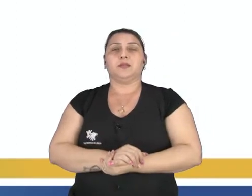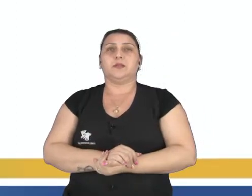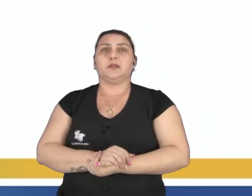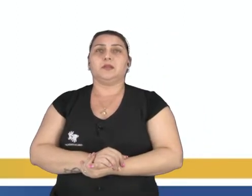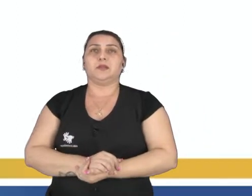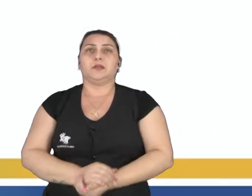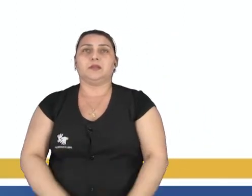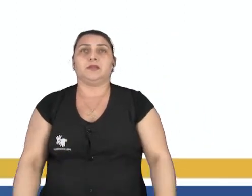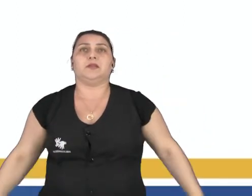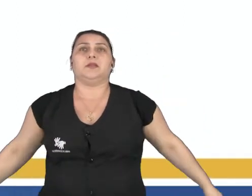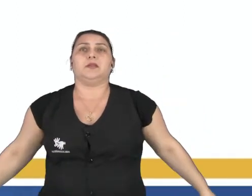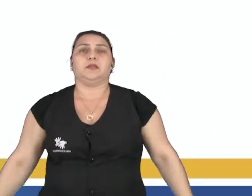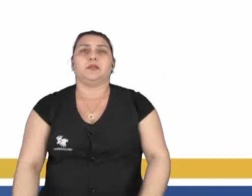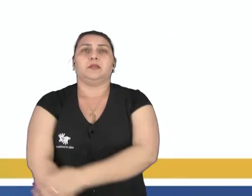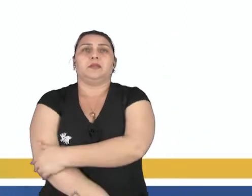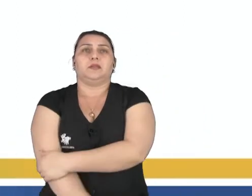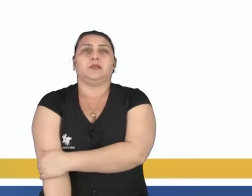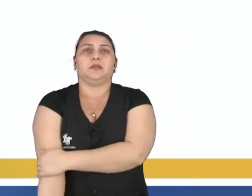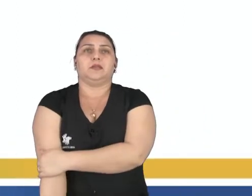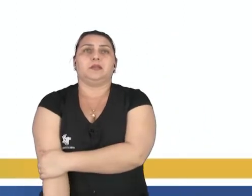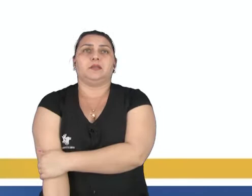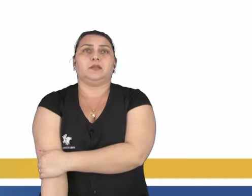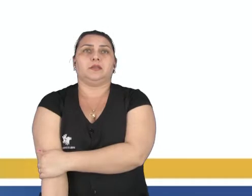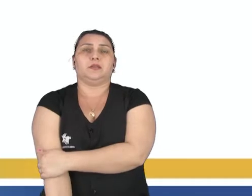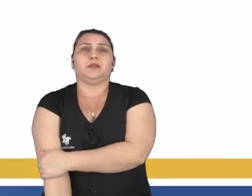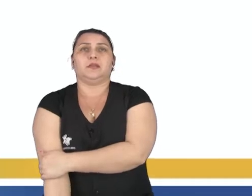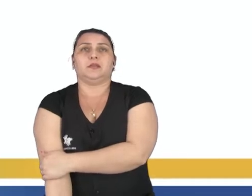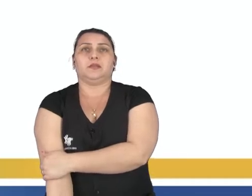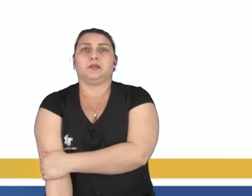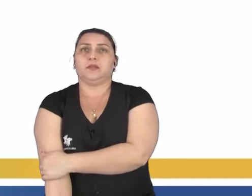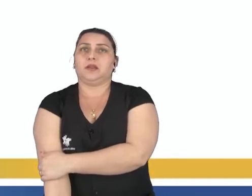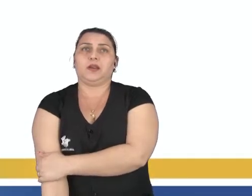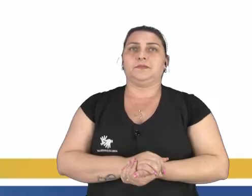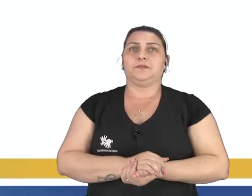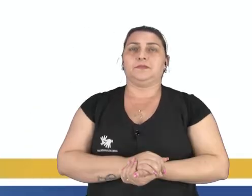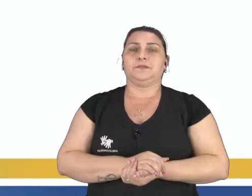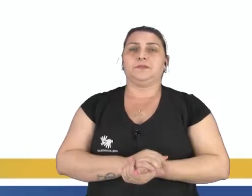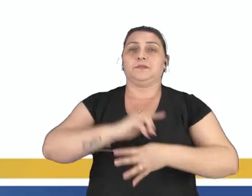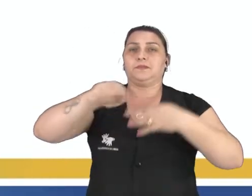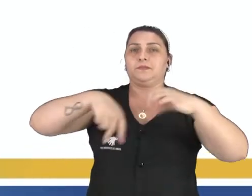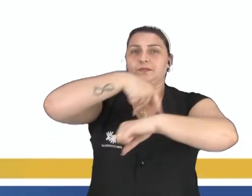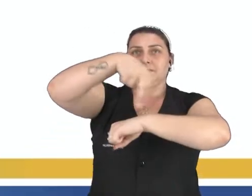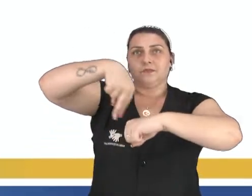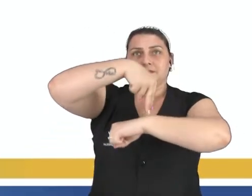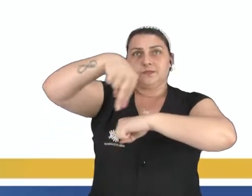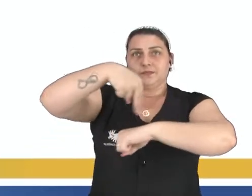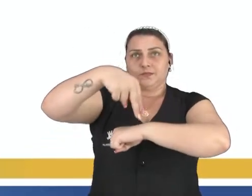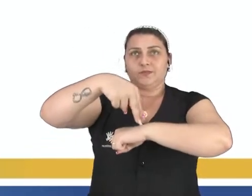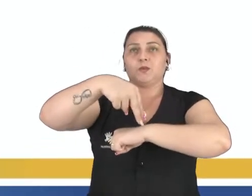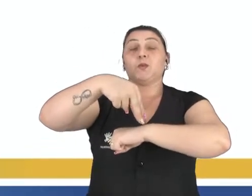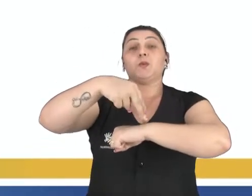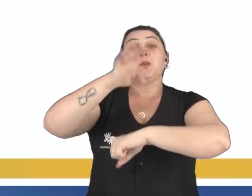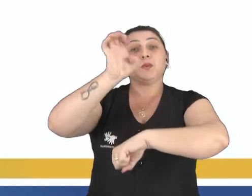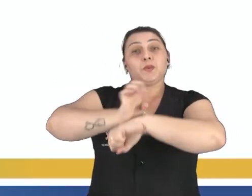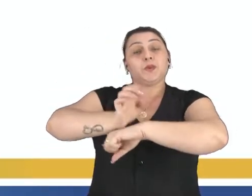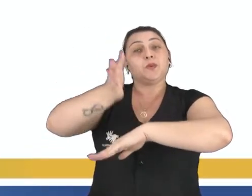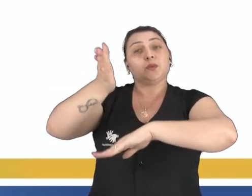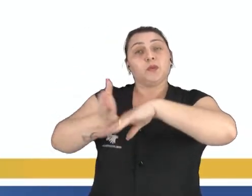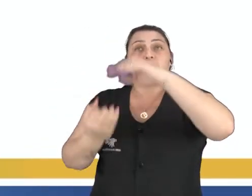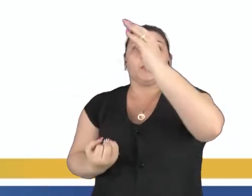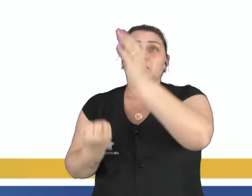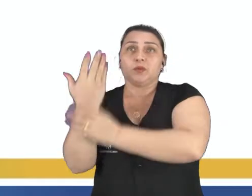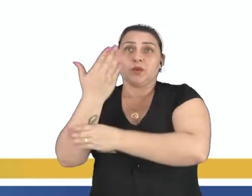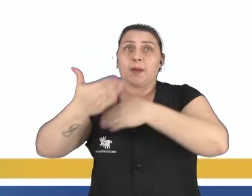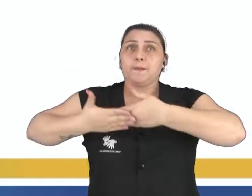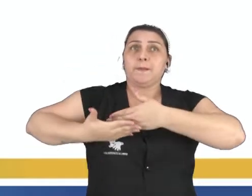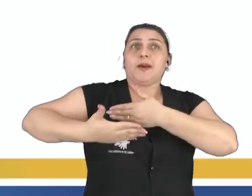não era para ter esse aí, perdão, observamos seu surgimento também na Itália. Nas 4 nações, o Estado moderno